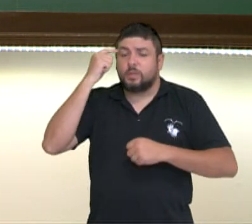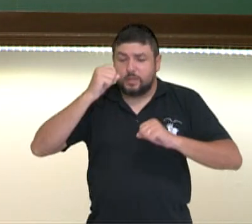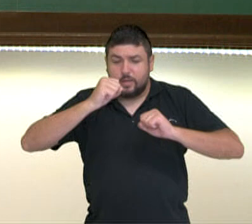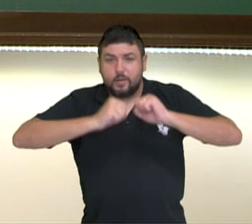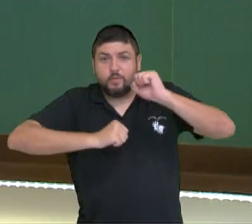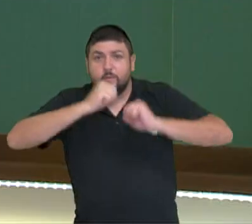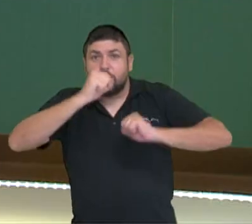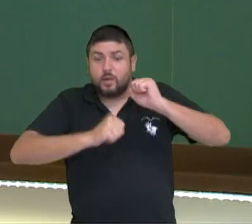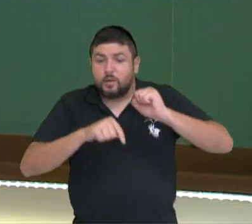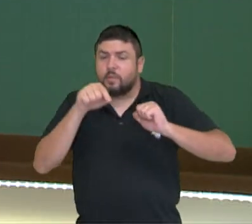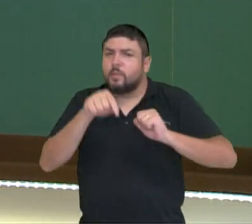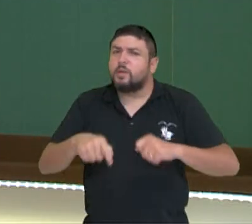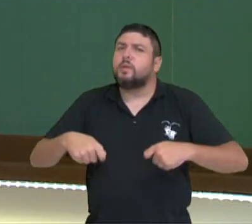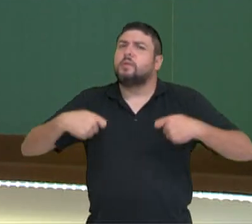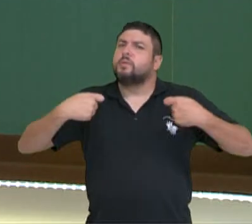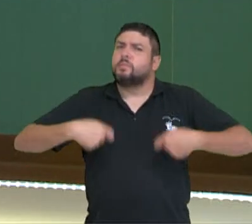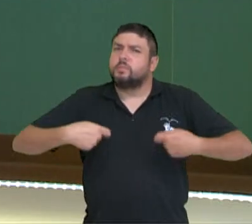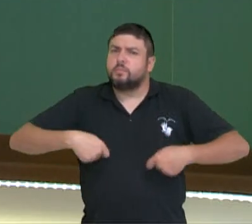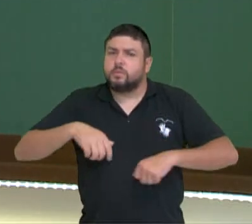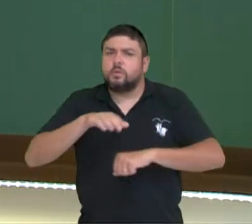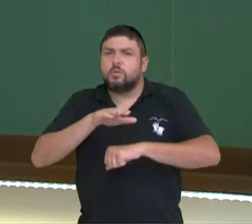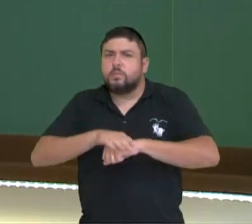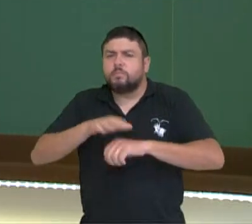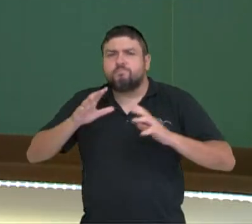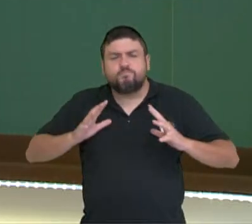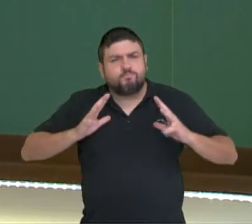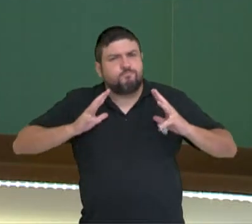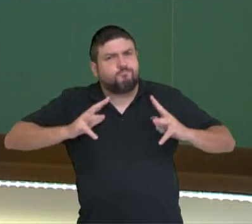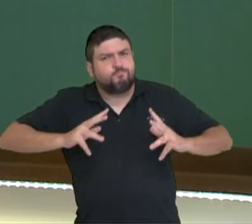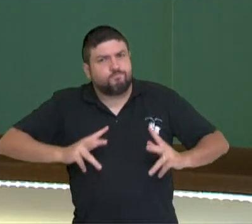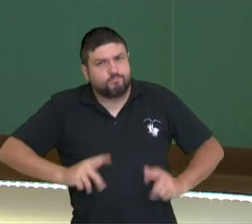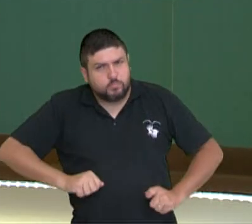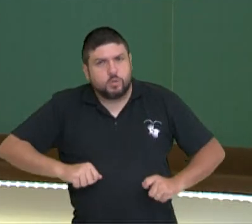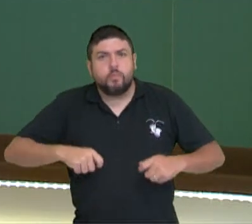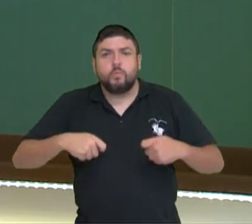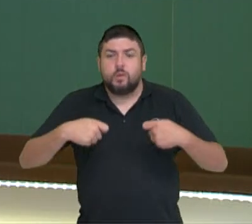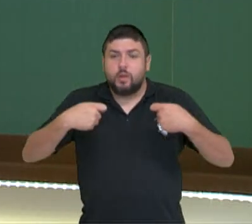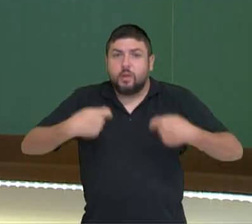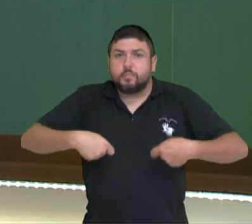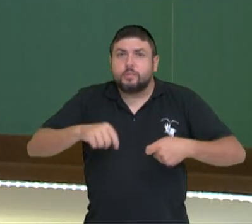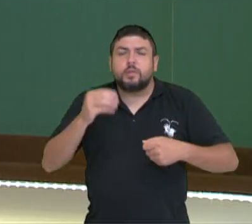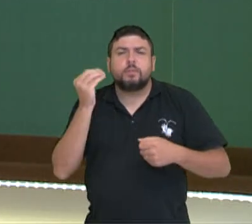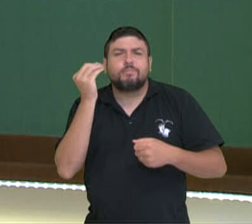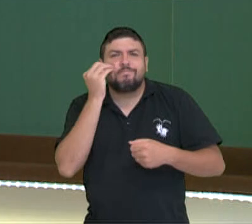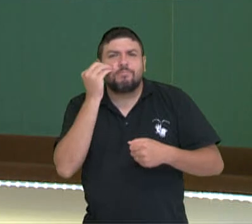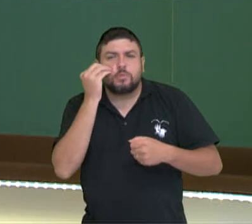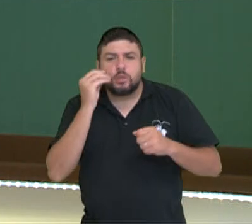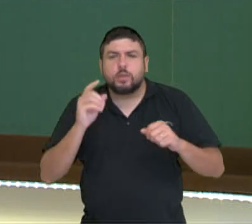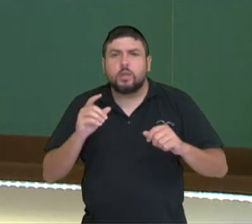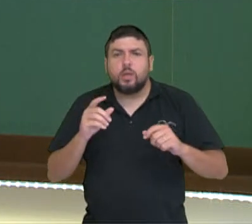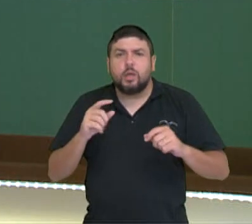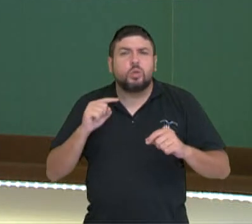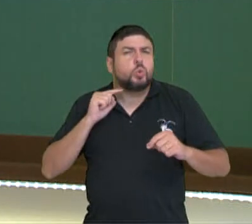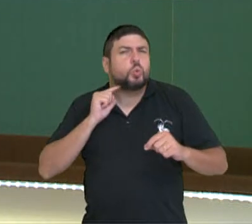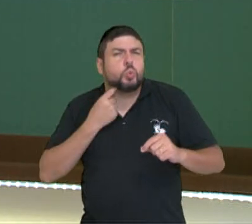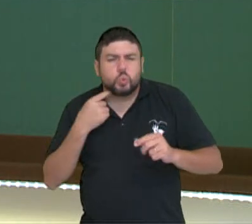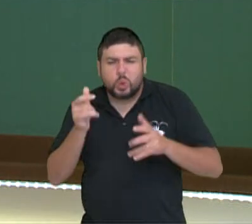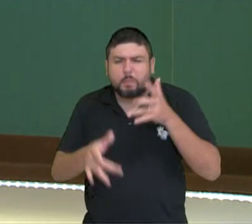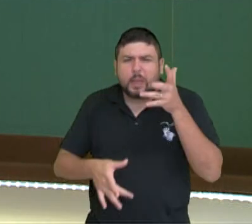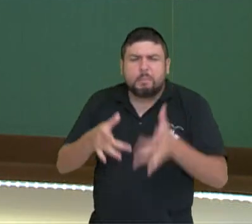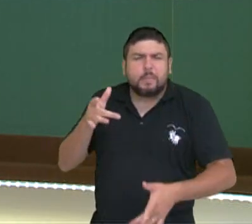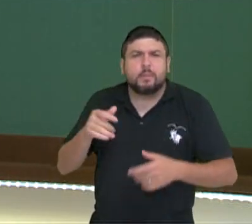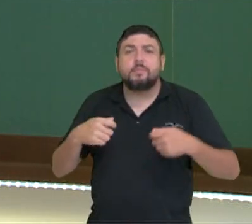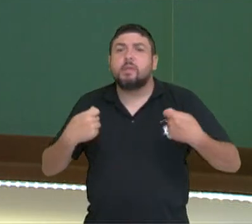que seja mais coerente, que tente minimizar todos esses danos causados no